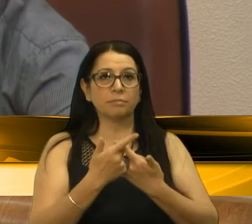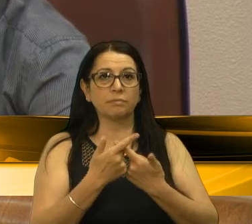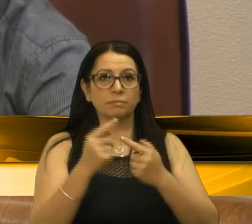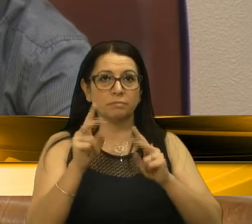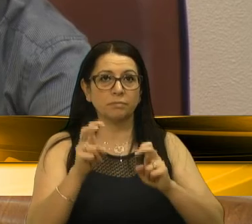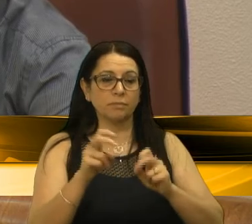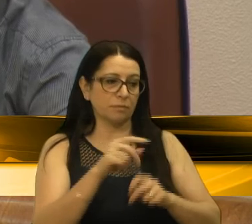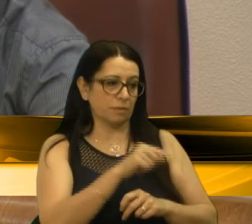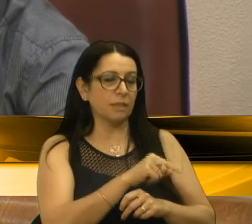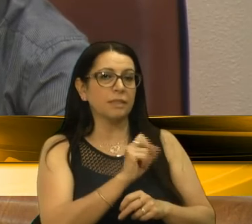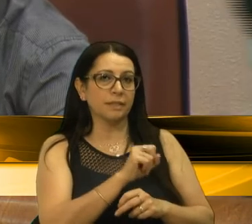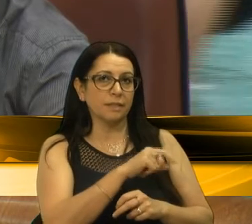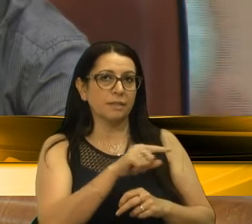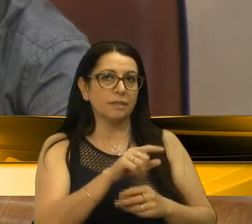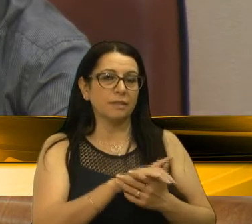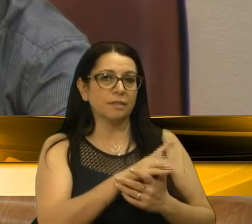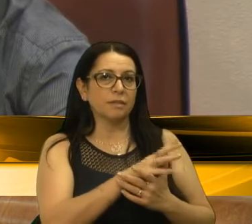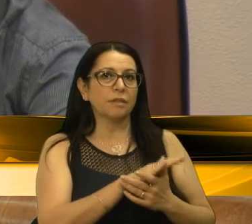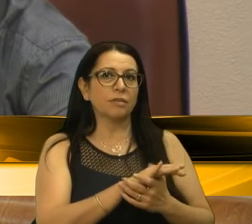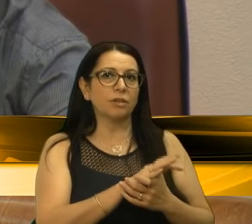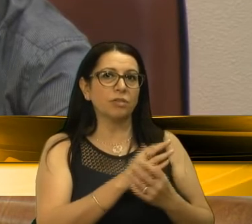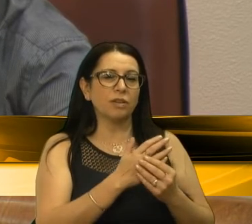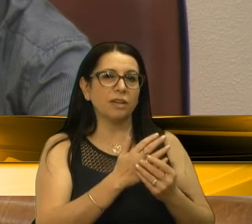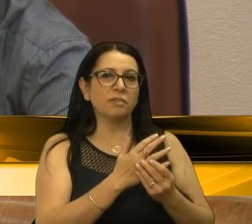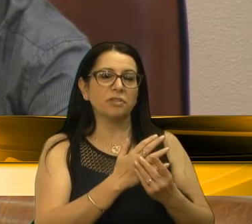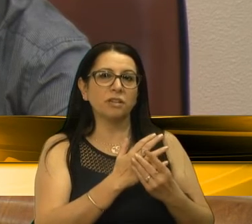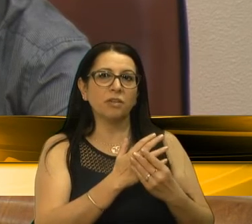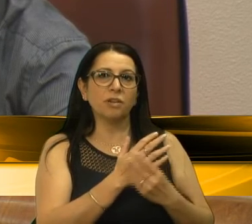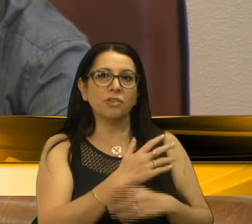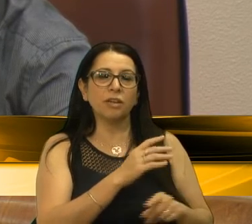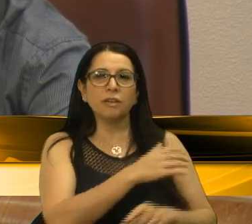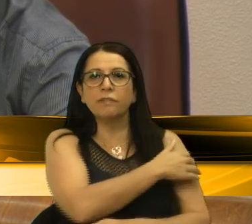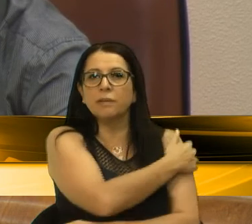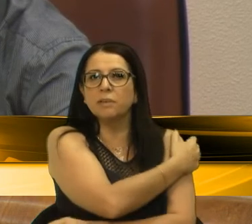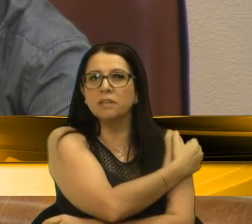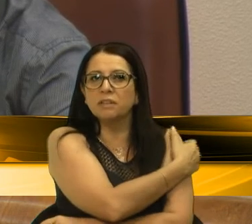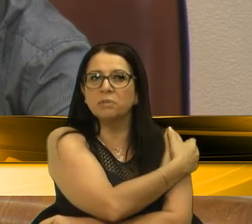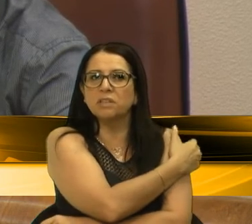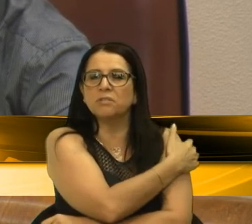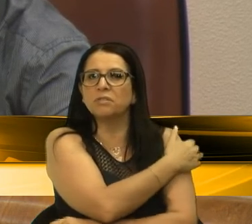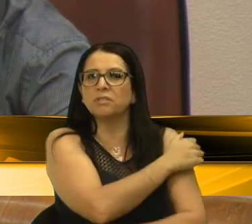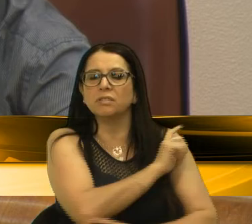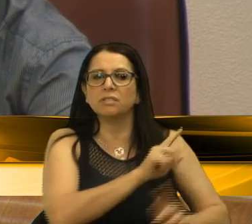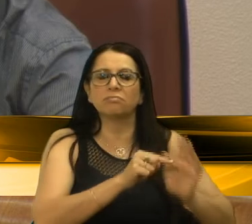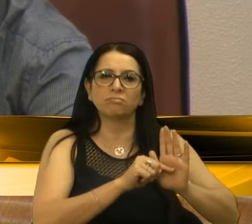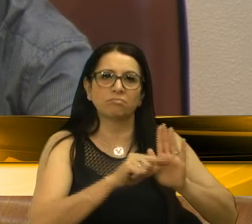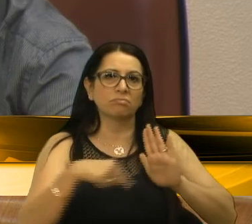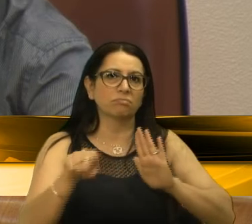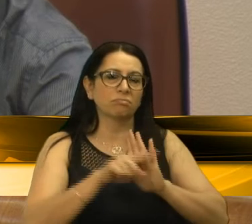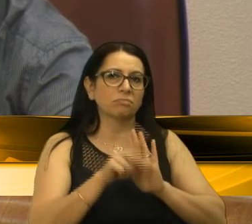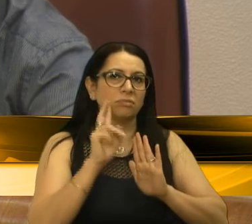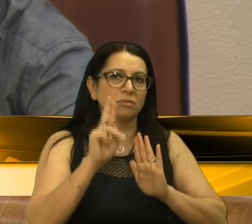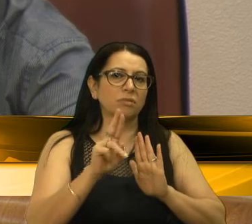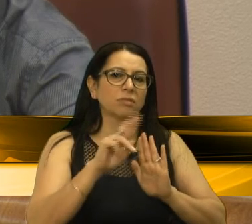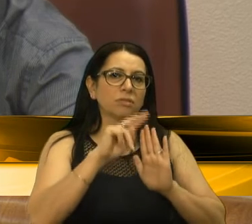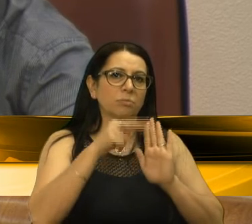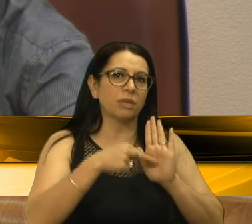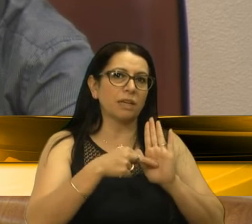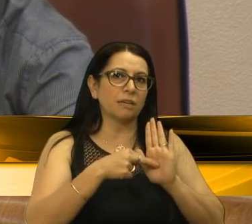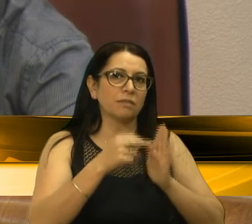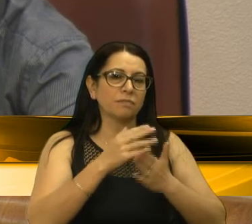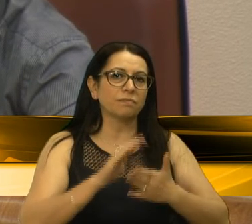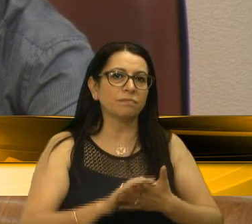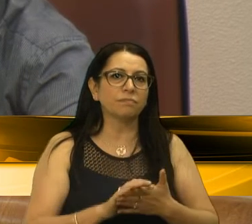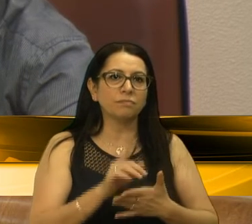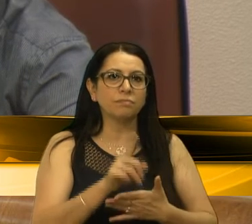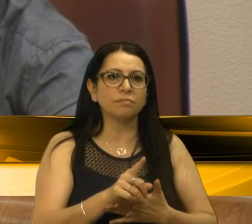Júlio Freitas, o município fez a sua obrigação, que era pautar o assunto ao Conselho. O Conselho não fez a sua obrigação, que era deliberar sobre essa matéria e emitir a resolução. E aí,